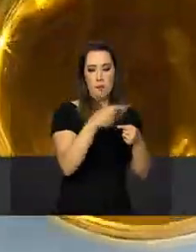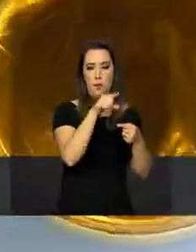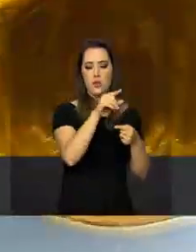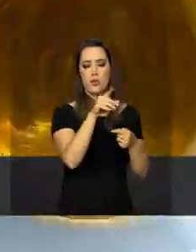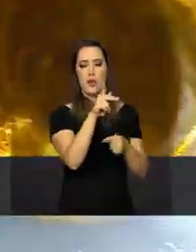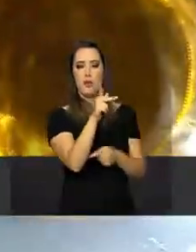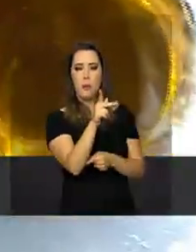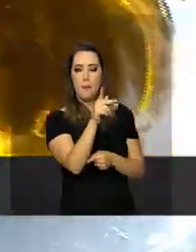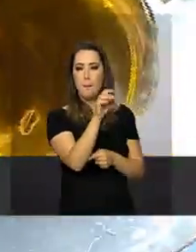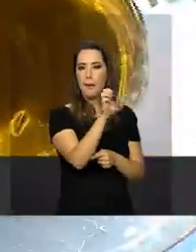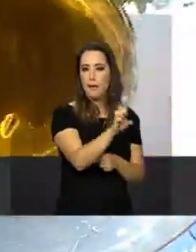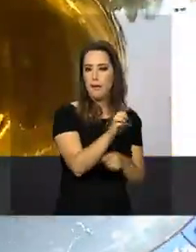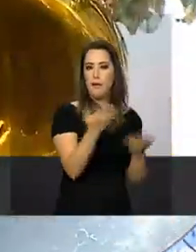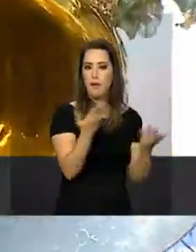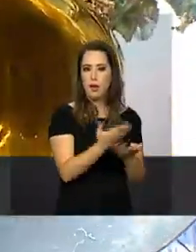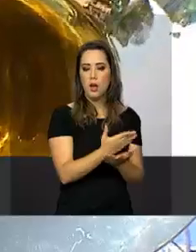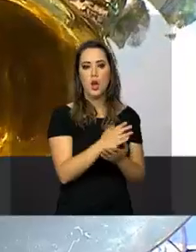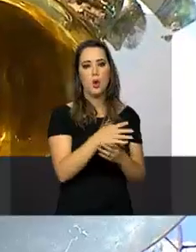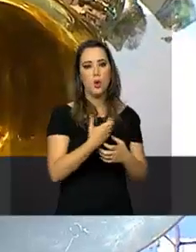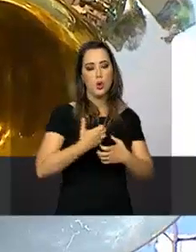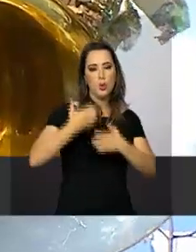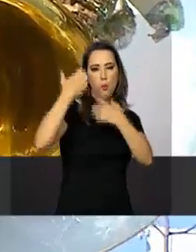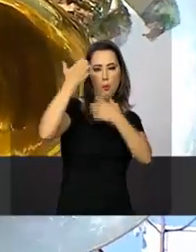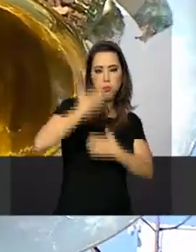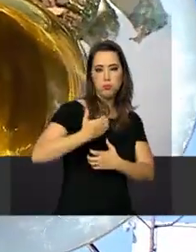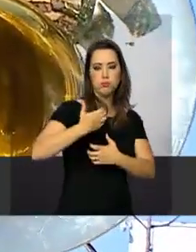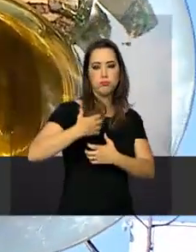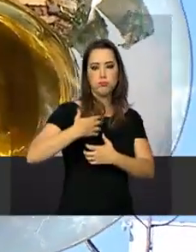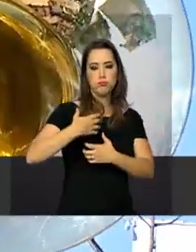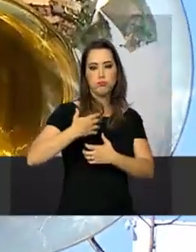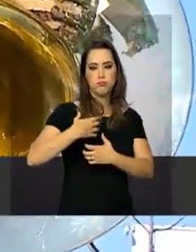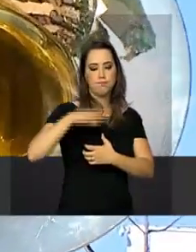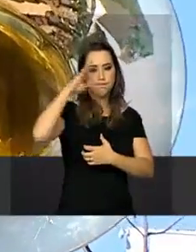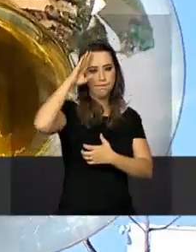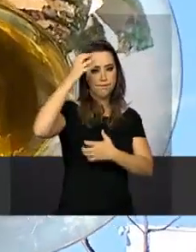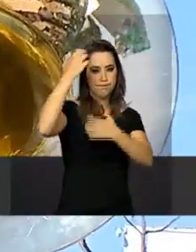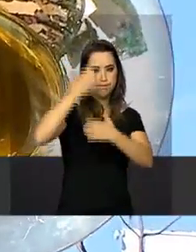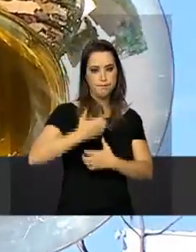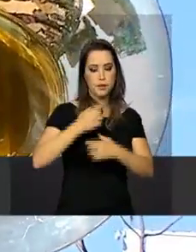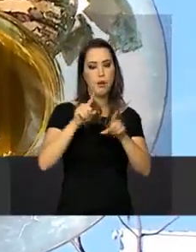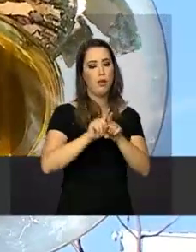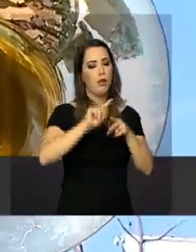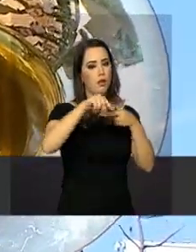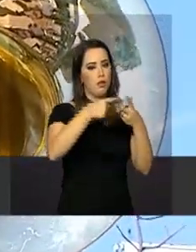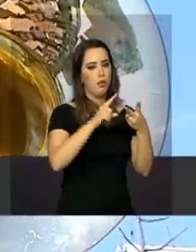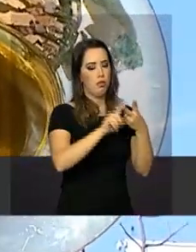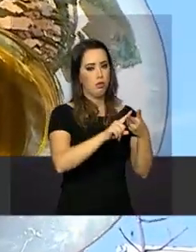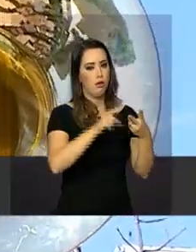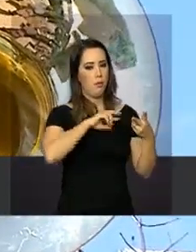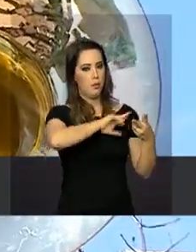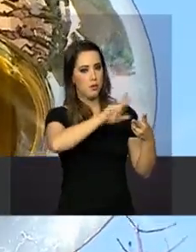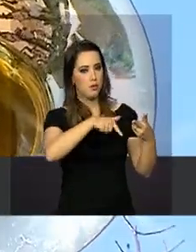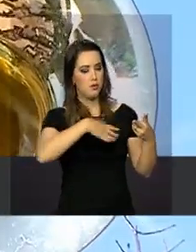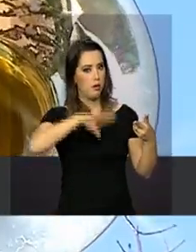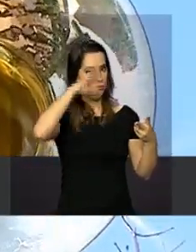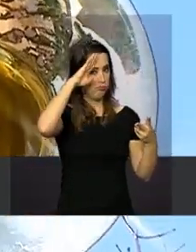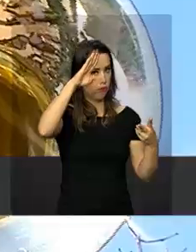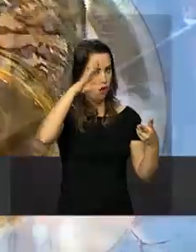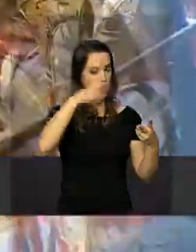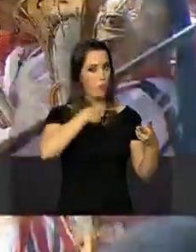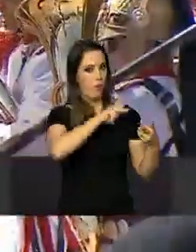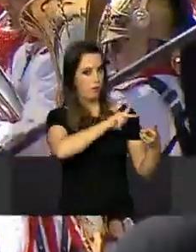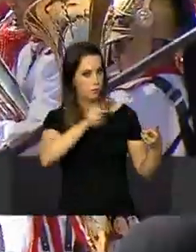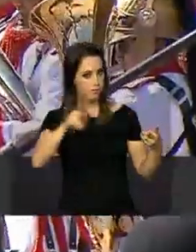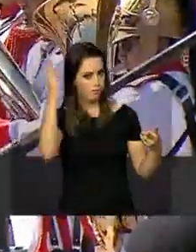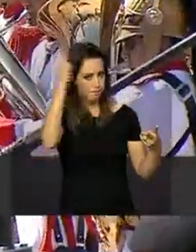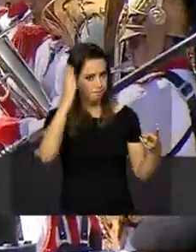agora é o Regimento Dragões da Independência. Depois a banda do batalhão da Guarda Presidencial.